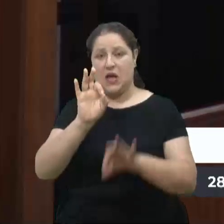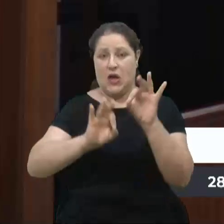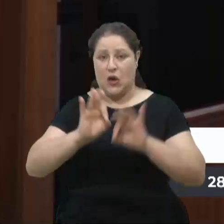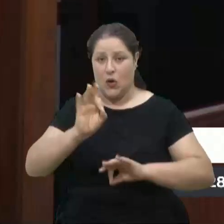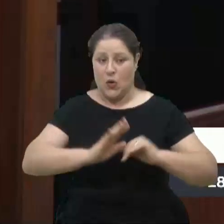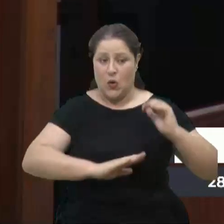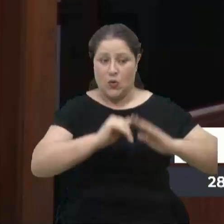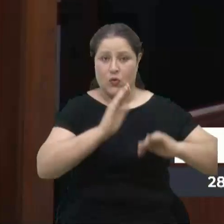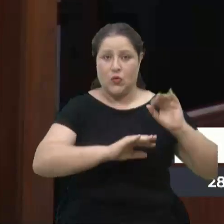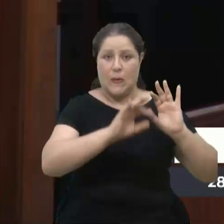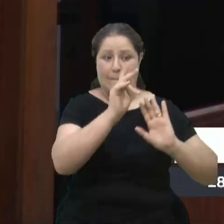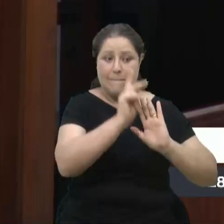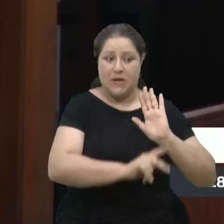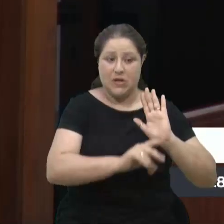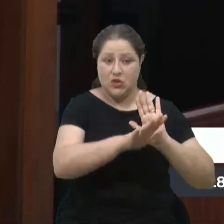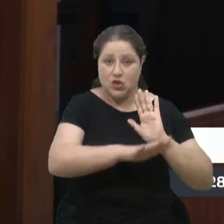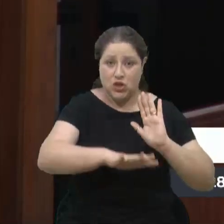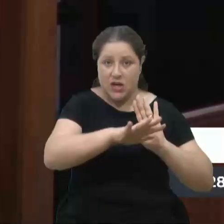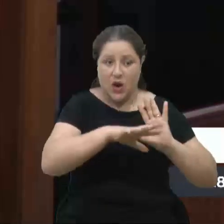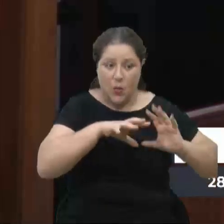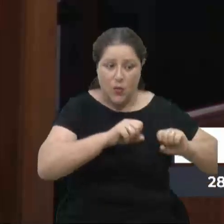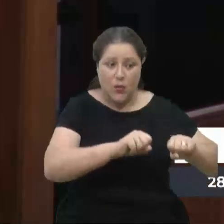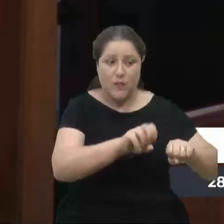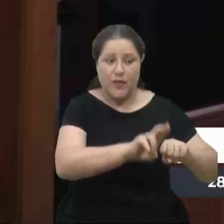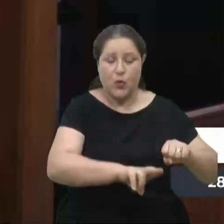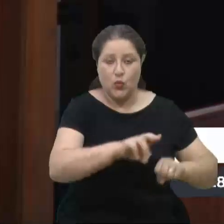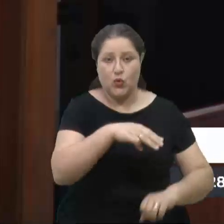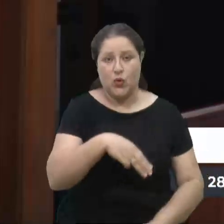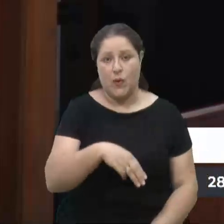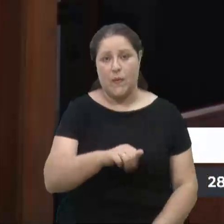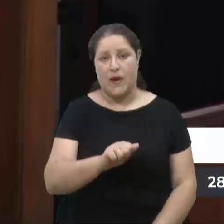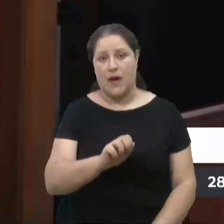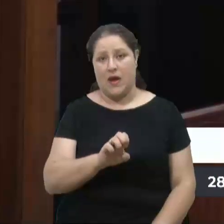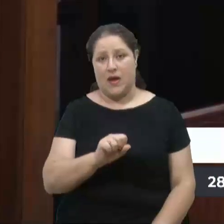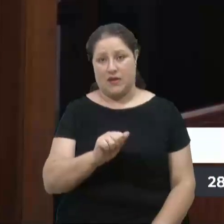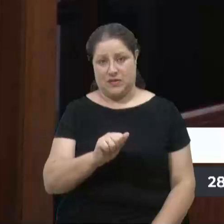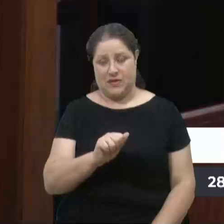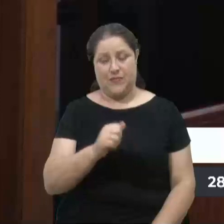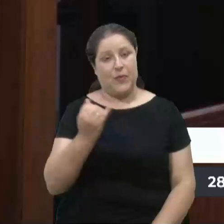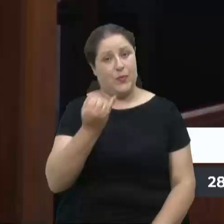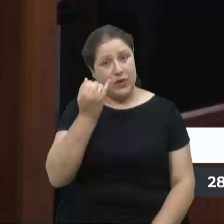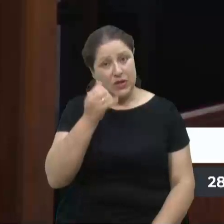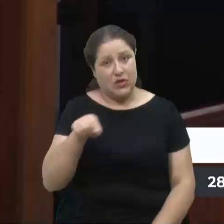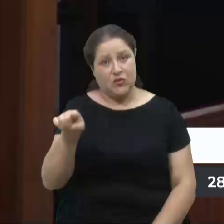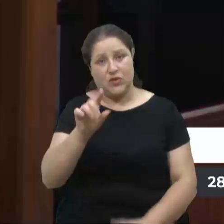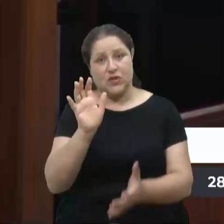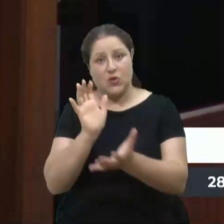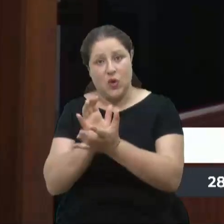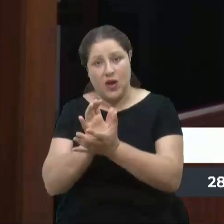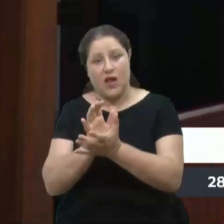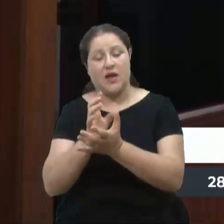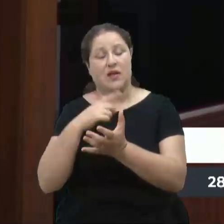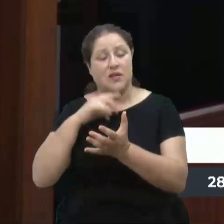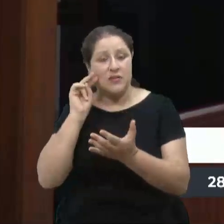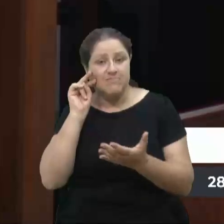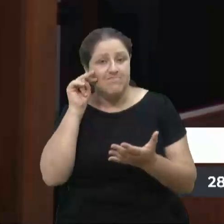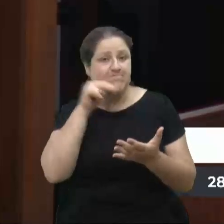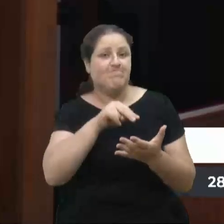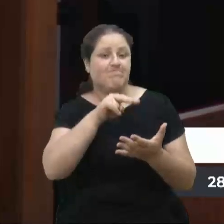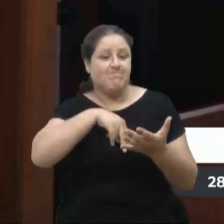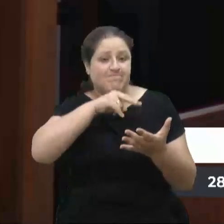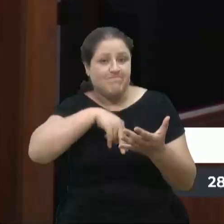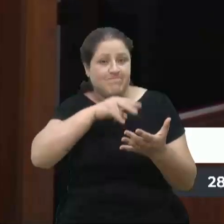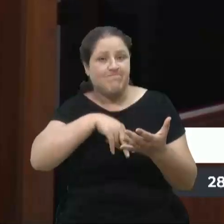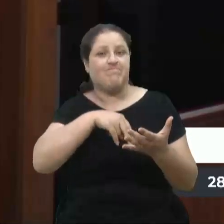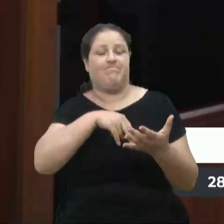da Maesa. E seria importante que os colegas se debruçassem sobre o Plano